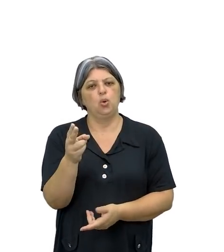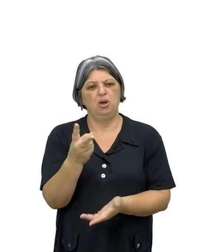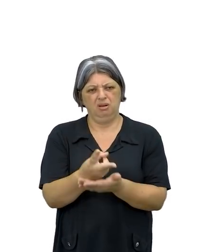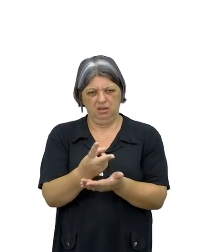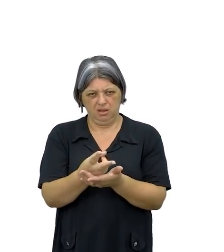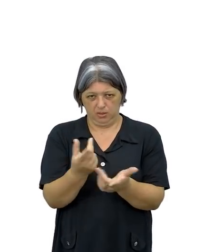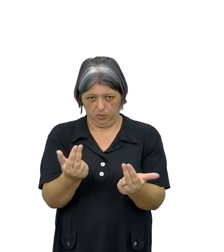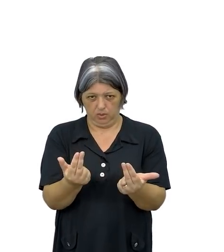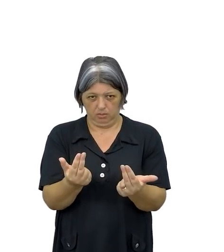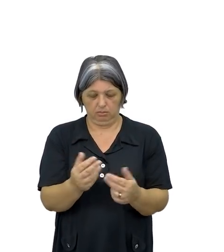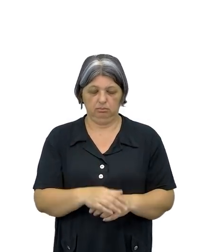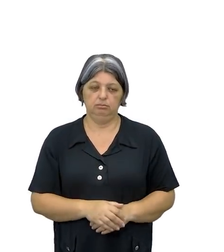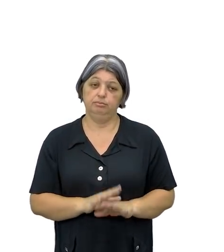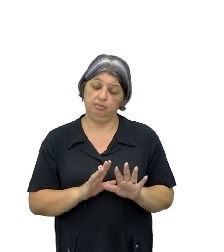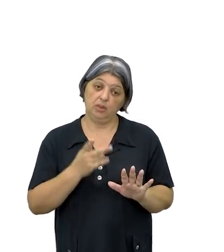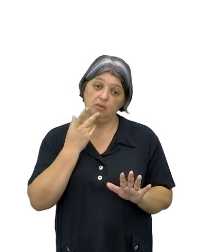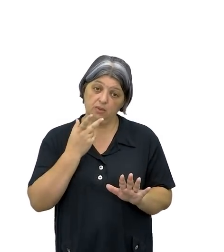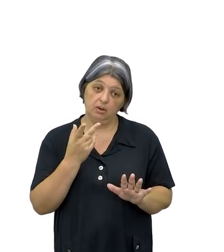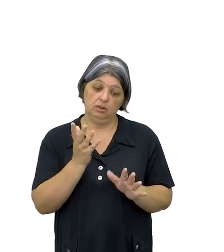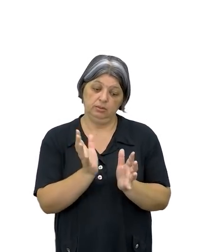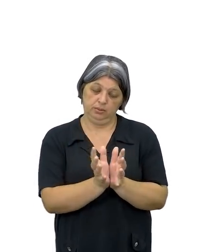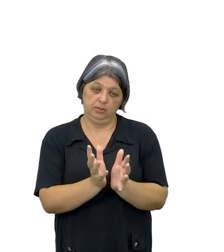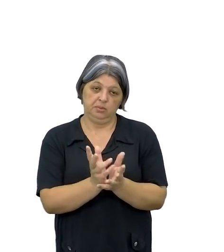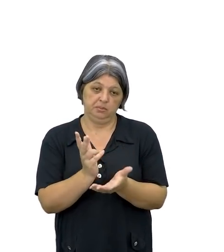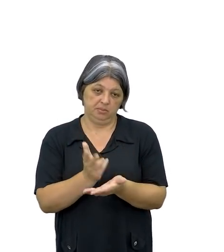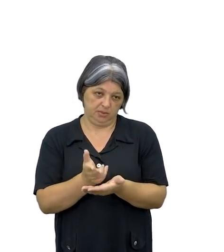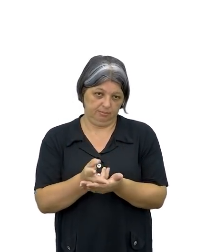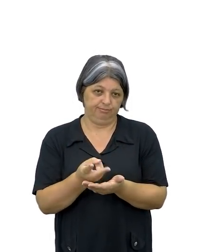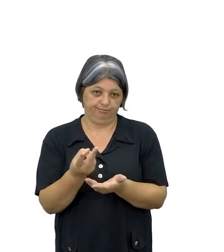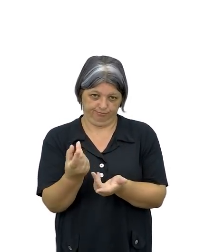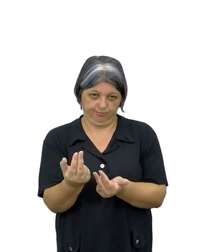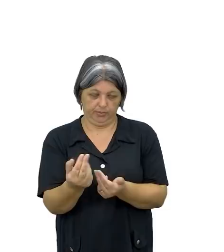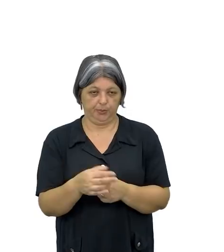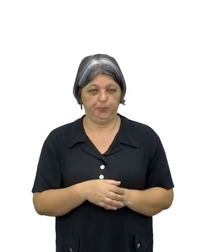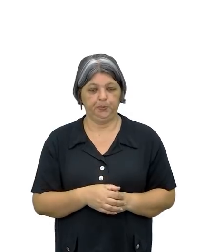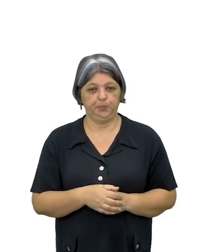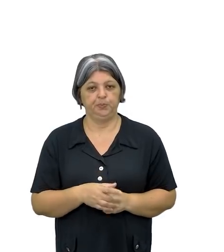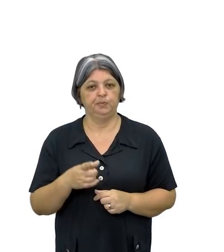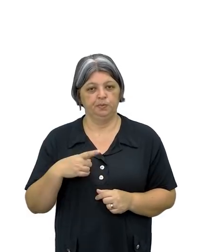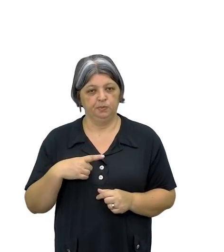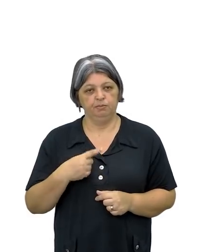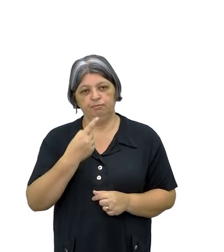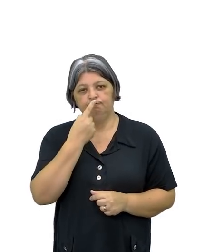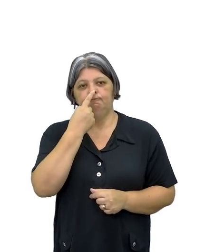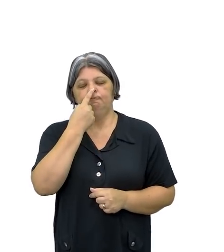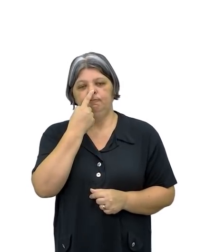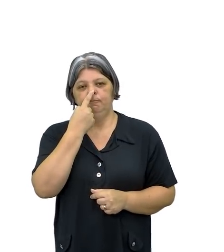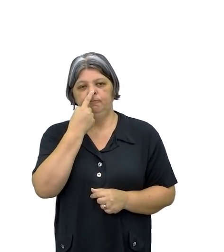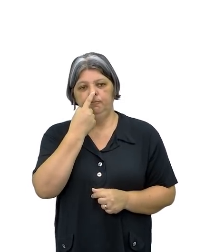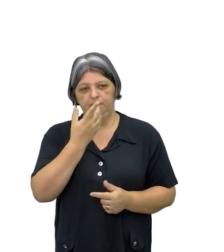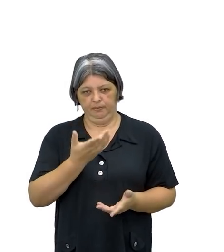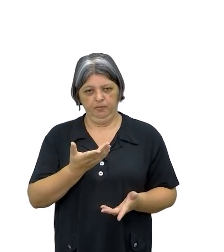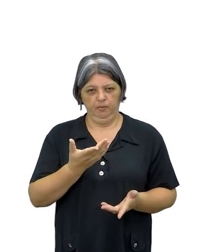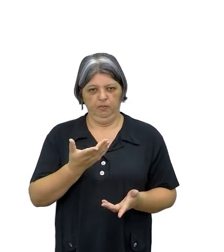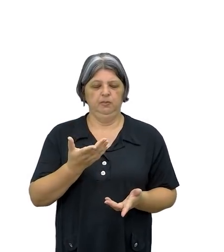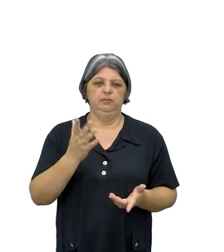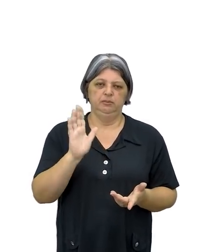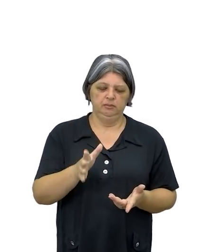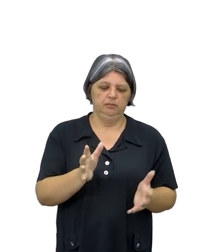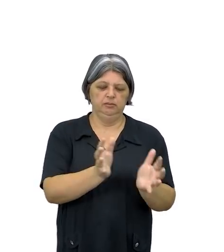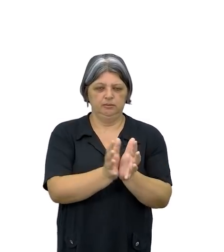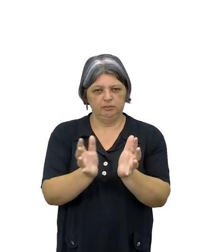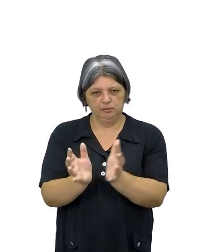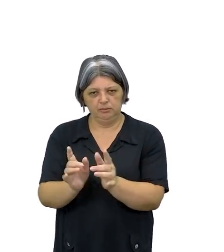falar da turma igual, primeiro, porque é o que a gente mais faz, né? Existe uma afinidade maior entre os estudantes,